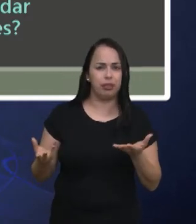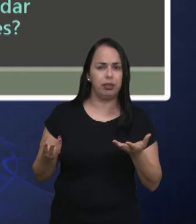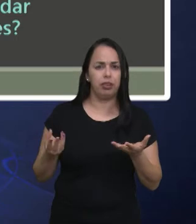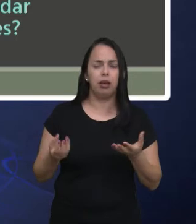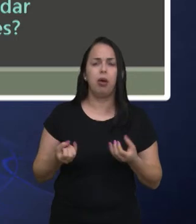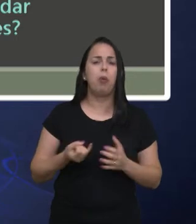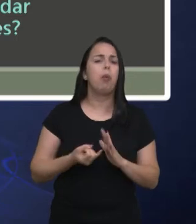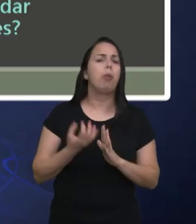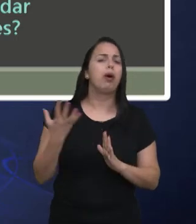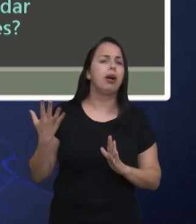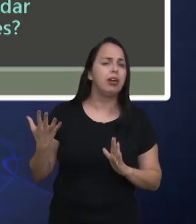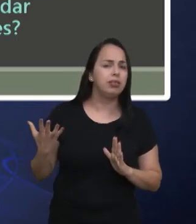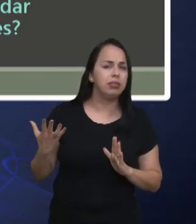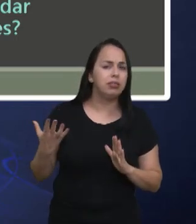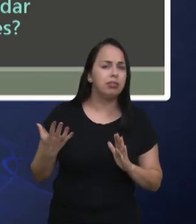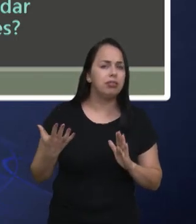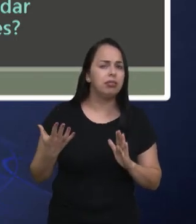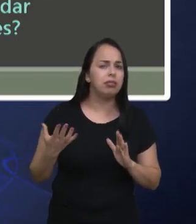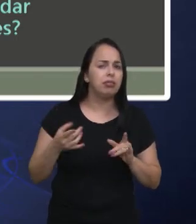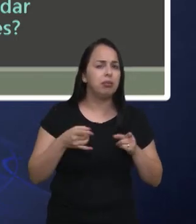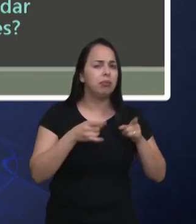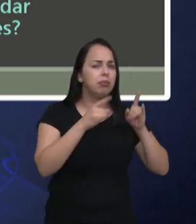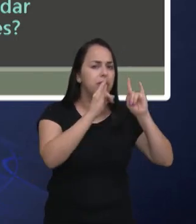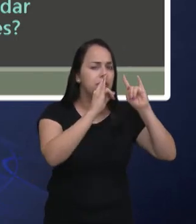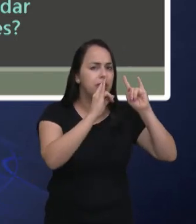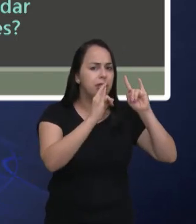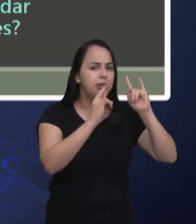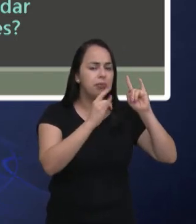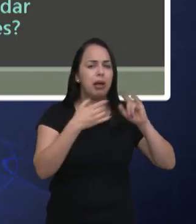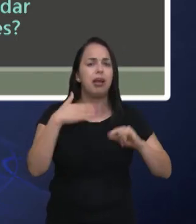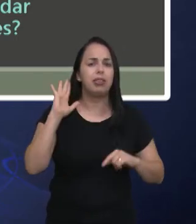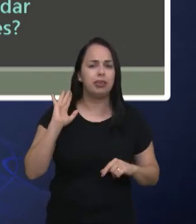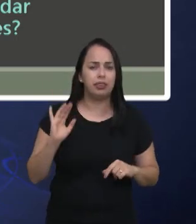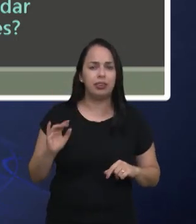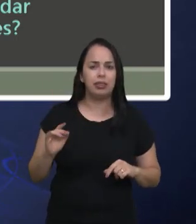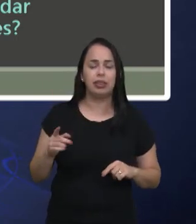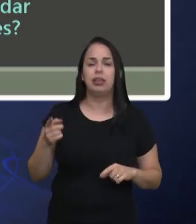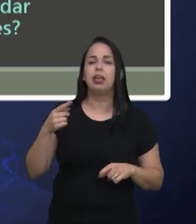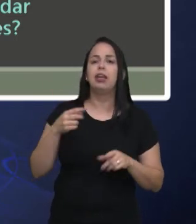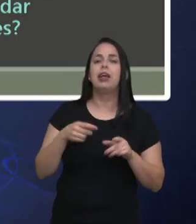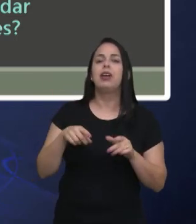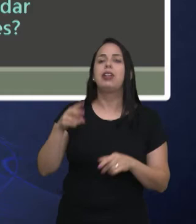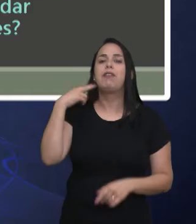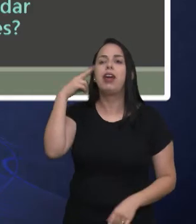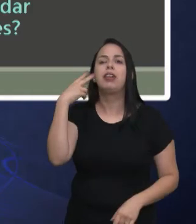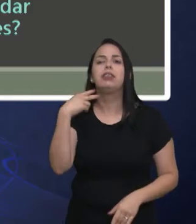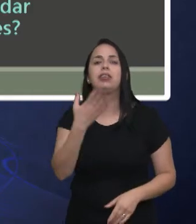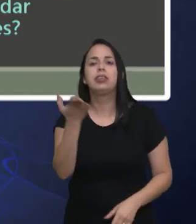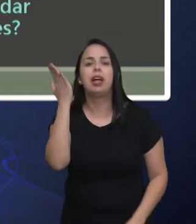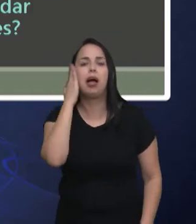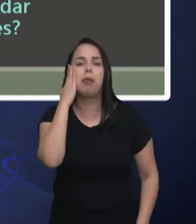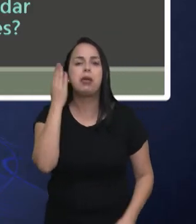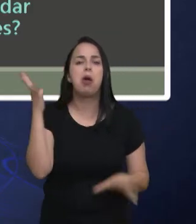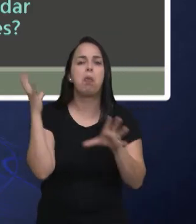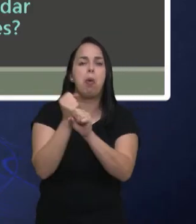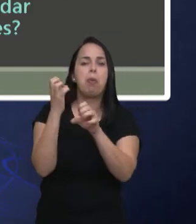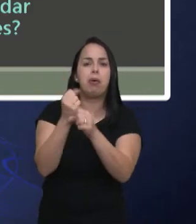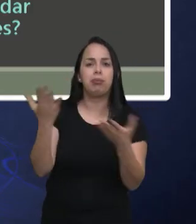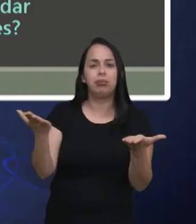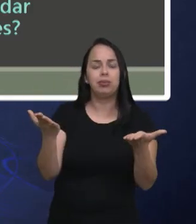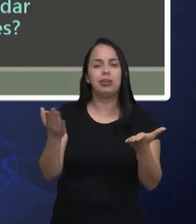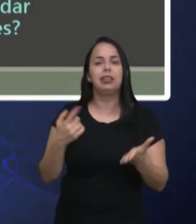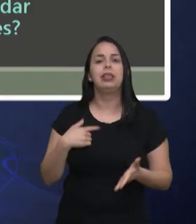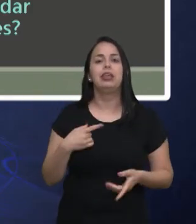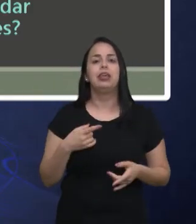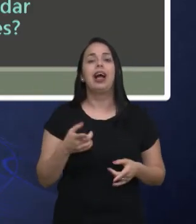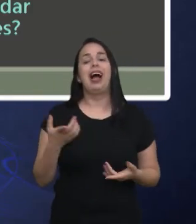quantos apartamentos a mais? É fácil, aqui tem um monte de vereador que faz conta. Então, nós vamos ter